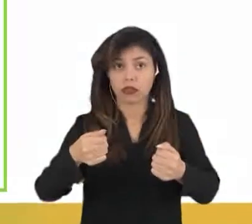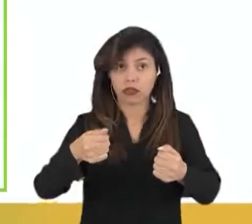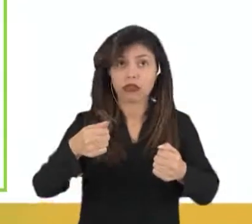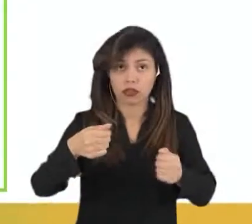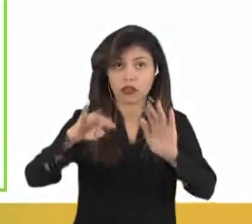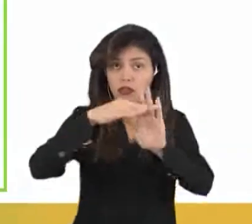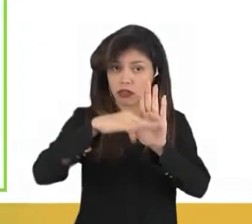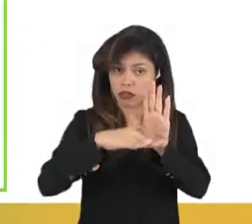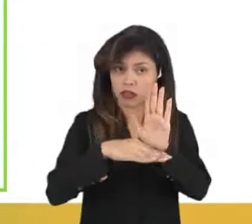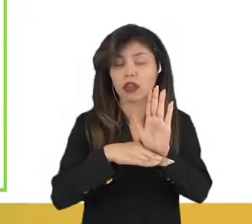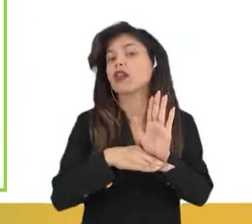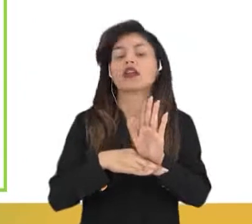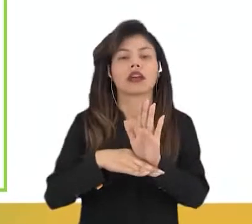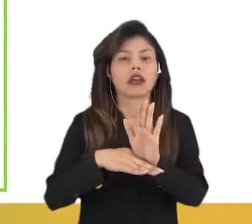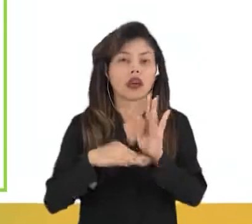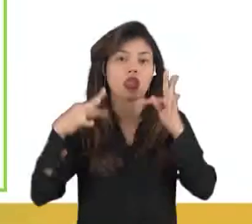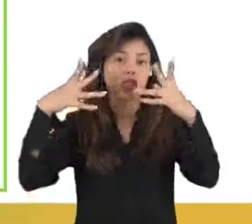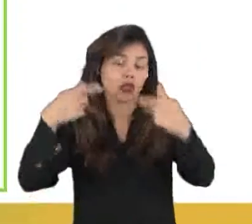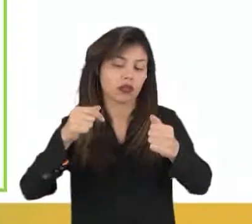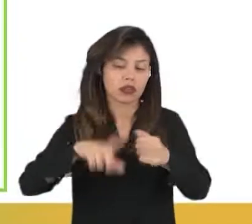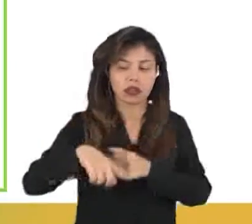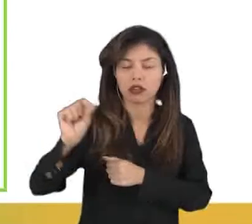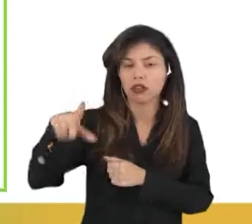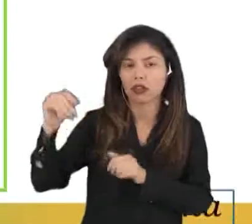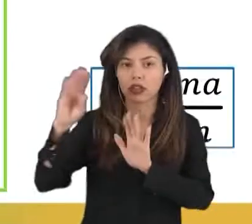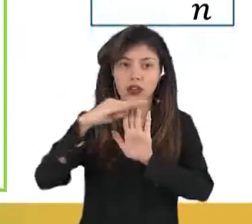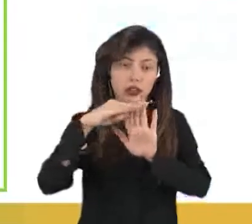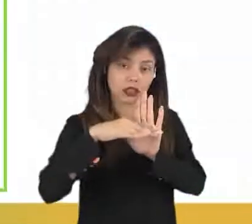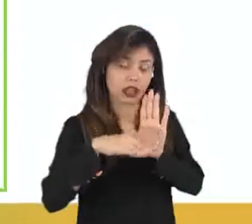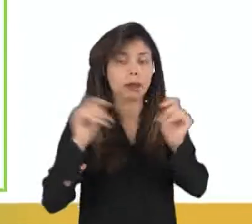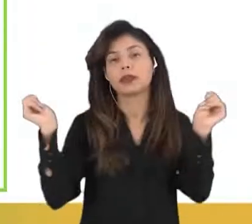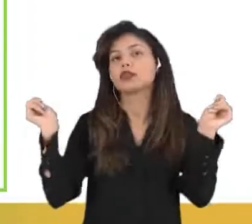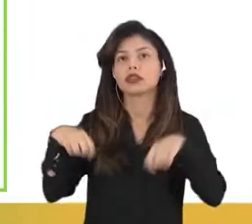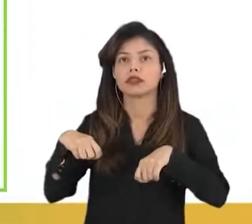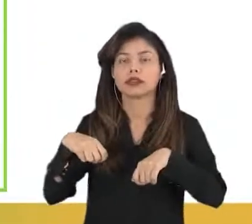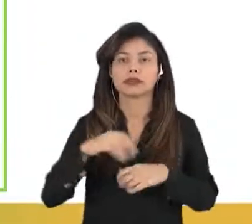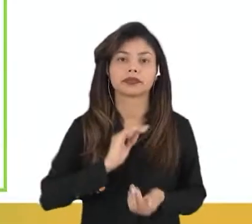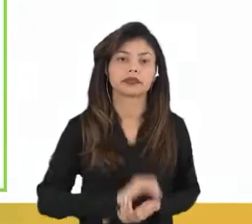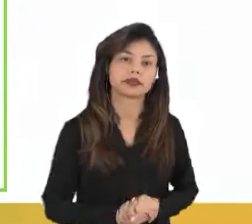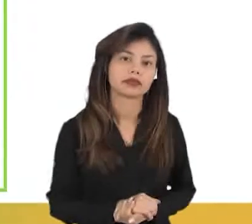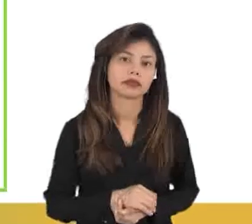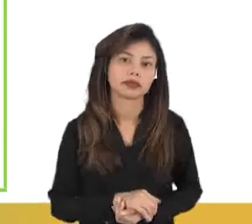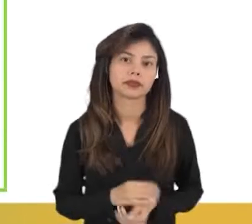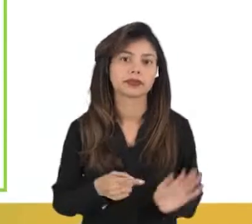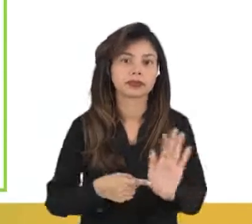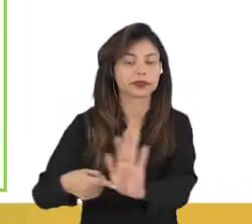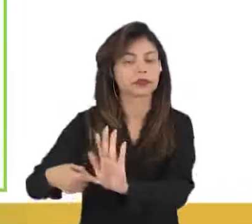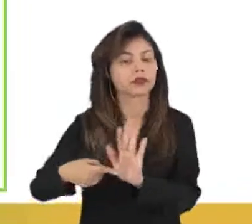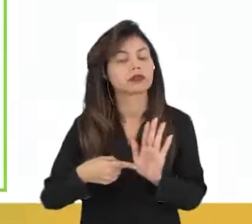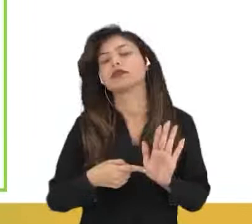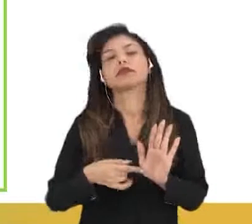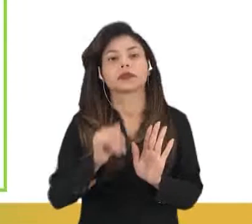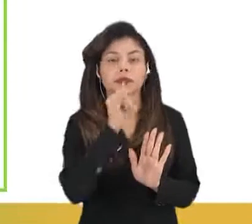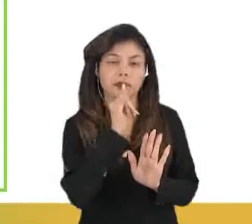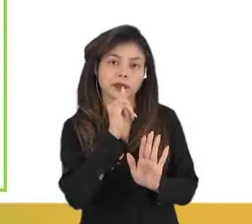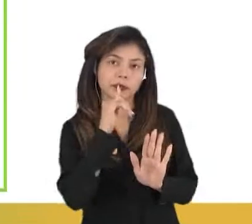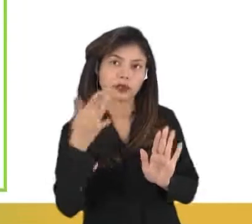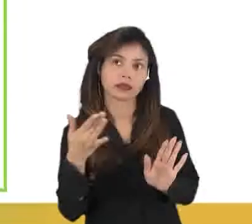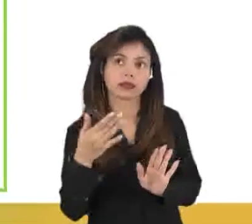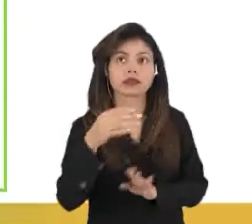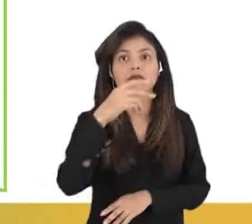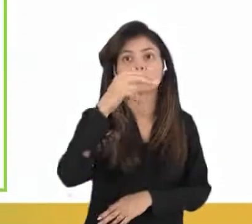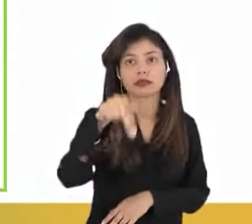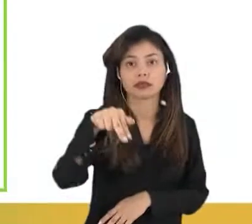favoráveis sobre a contagem de todos os casos possíveis. Então, com esse formato aí, ó, onde NA